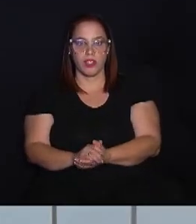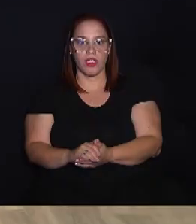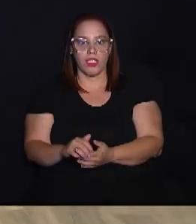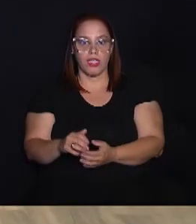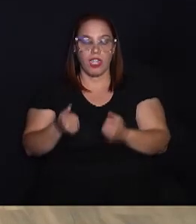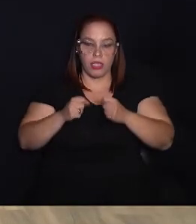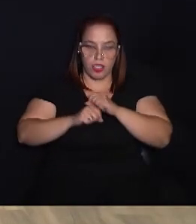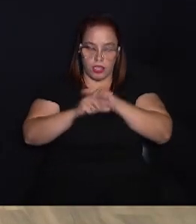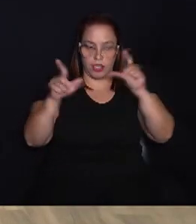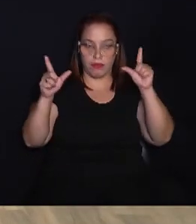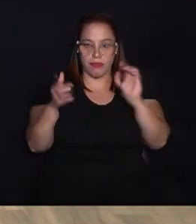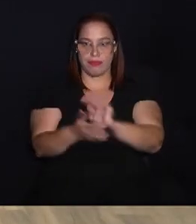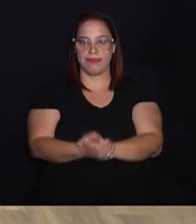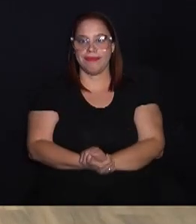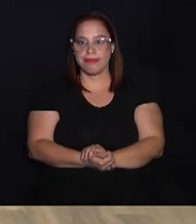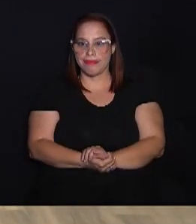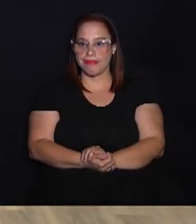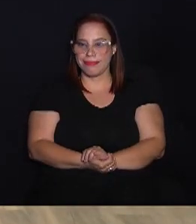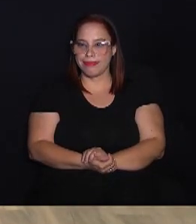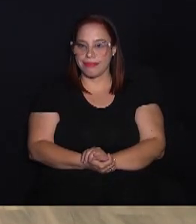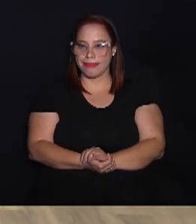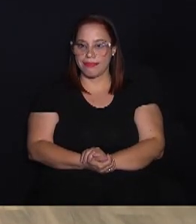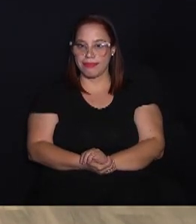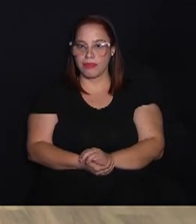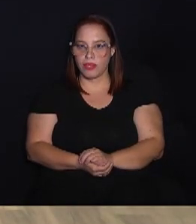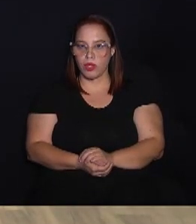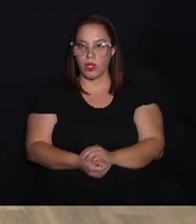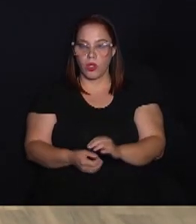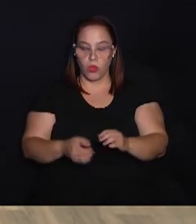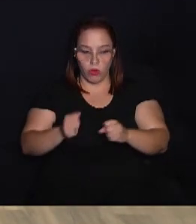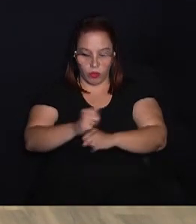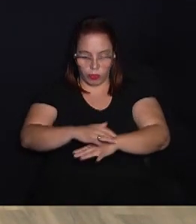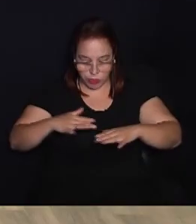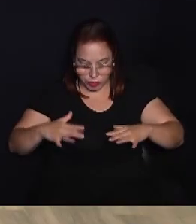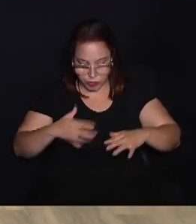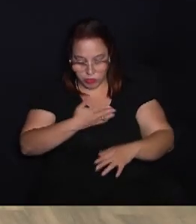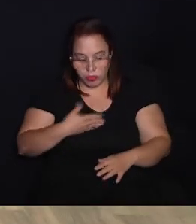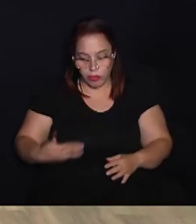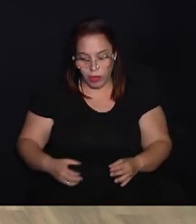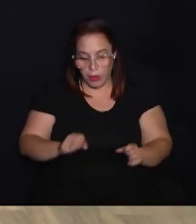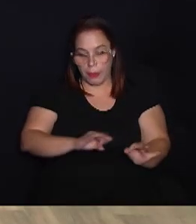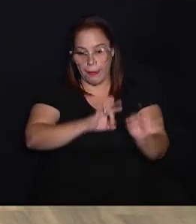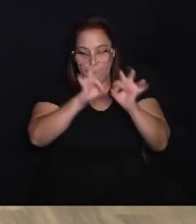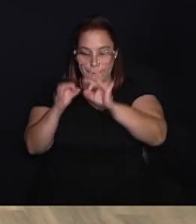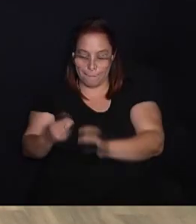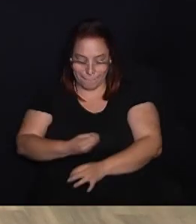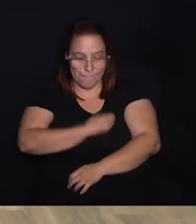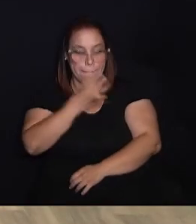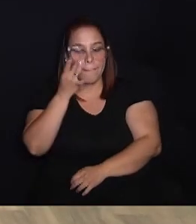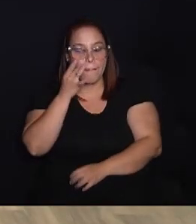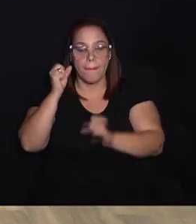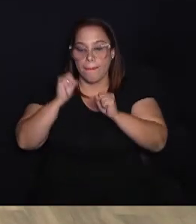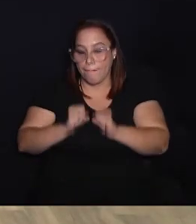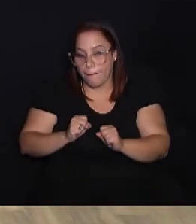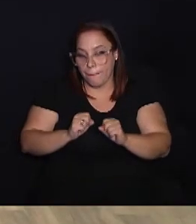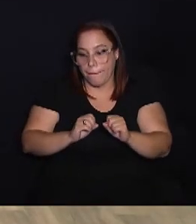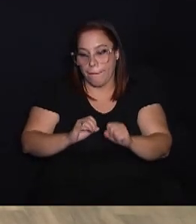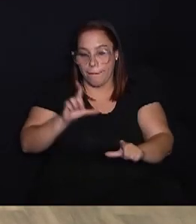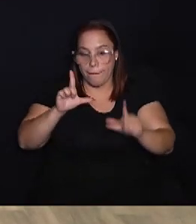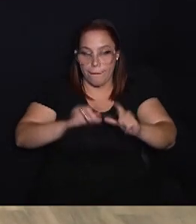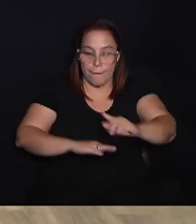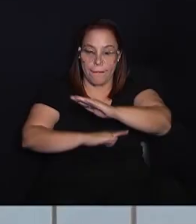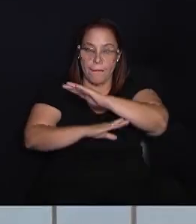para o vereador poder exercer o seu mandato. É um processo também de fortalecimento das estruturas da Câmara. A TV